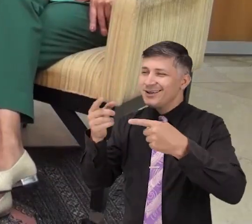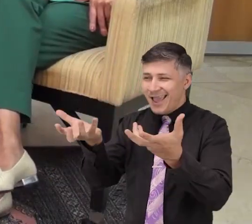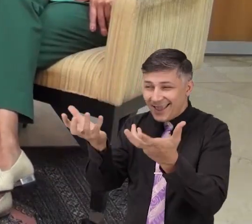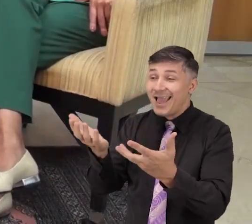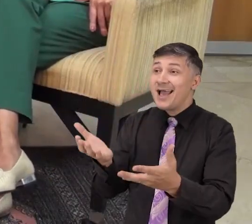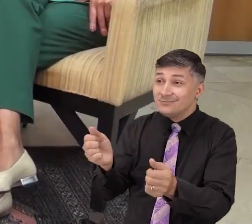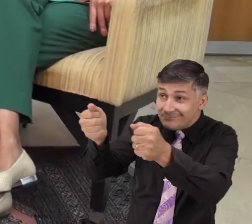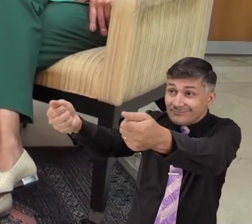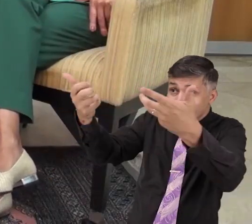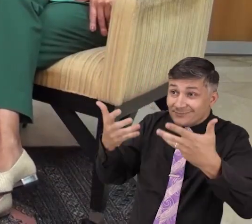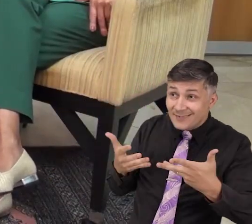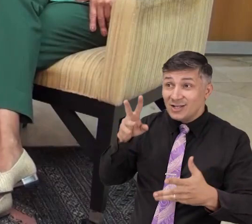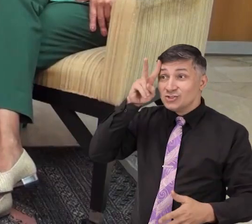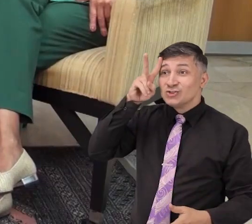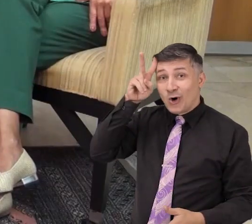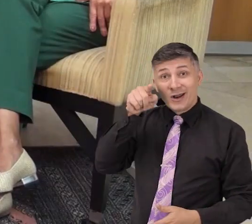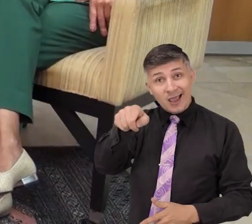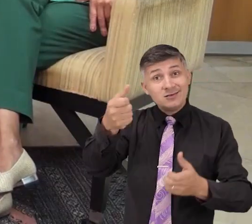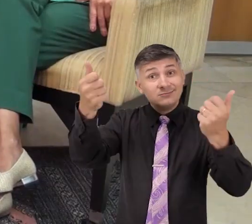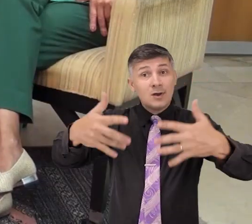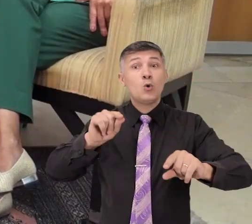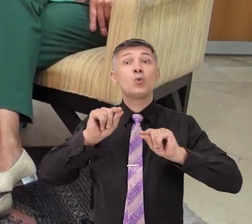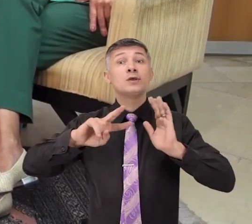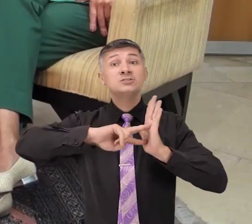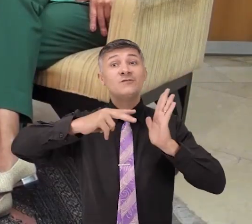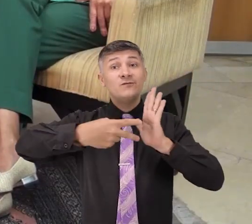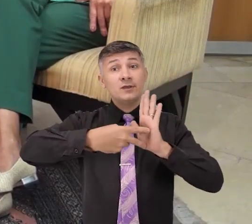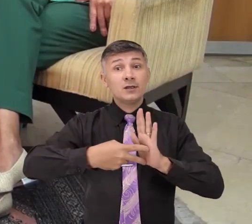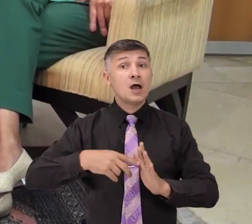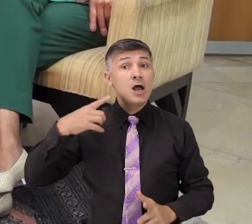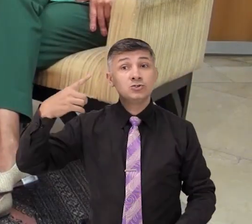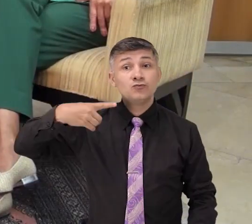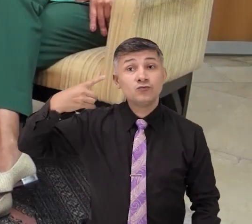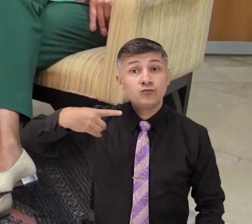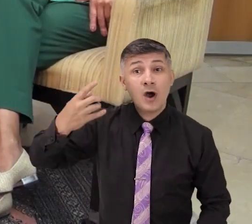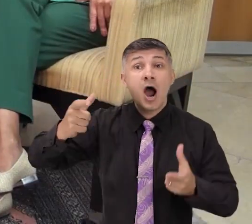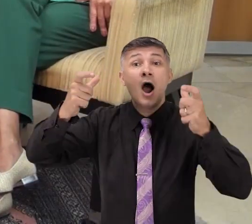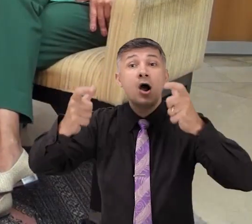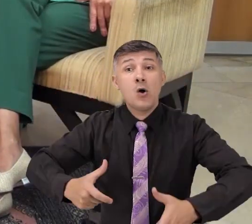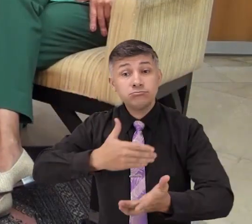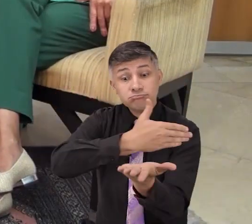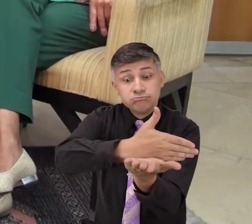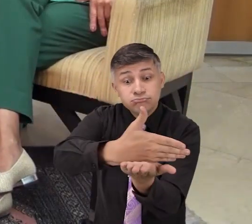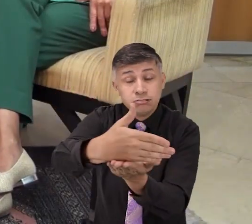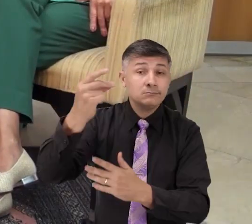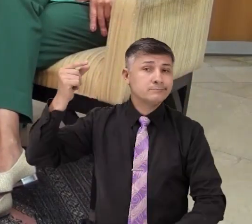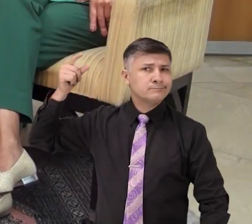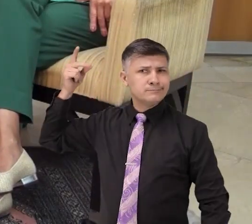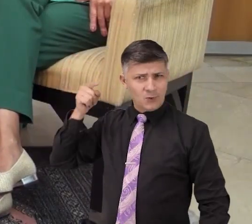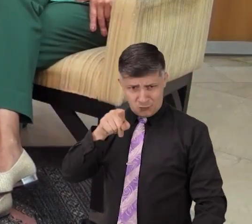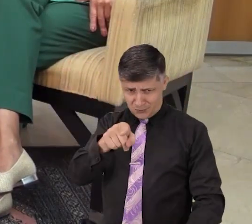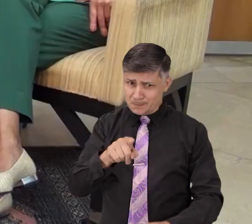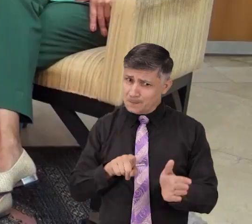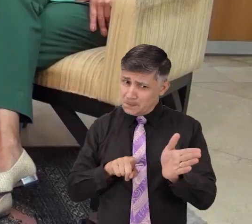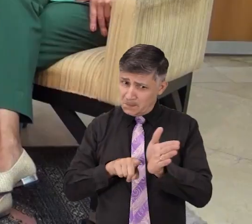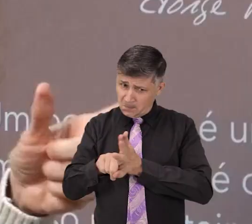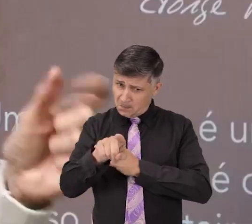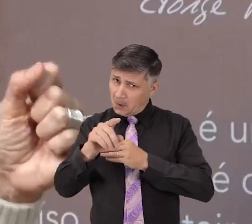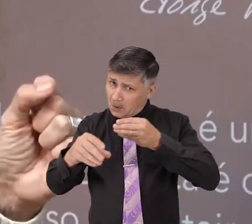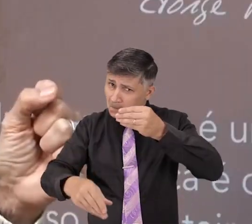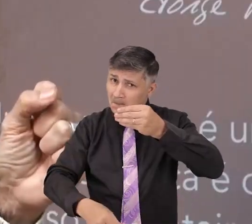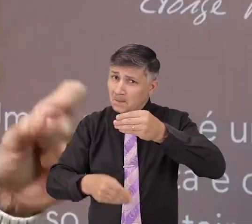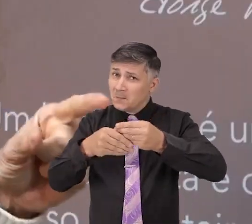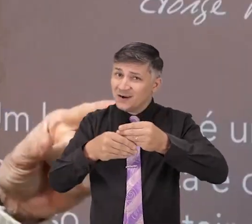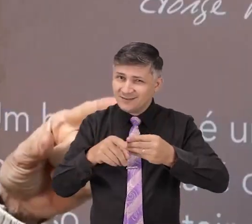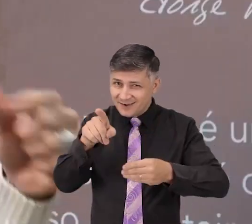essa história que a gente quer ouvir, porque a gente, na verdade, quer falar sobre o que é a advocacia, aonde ela nasce, né? E eu, só se você me